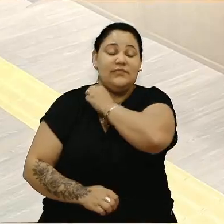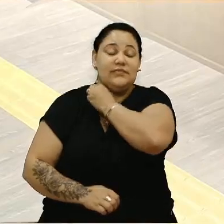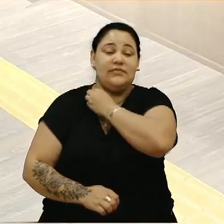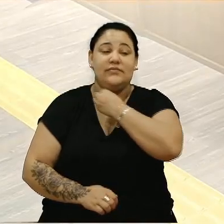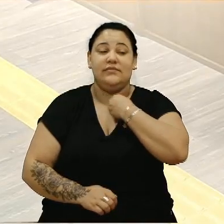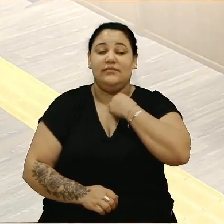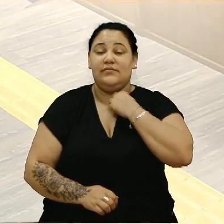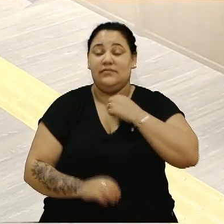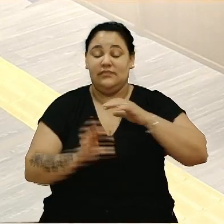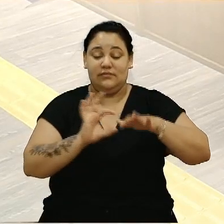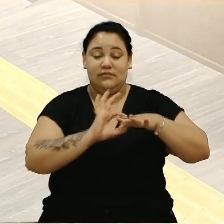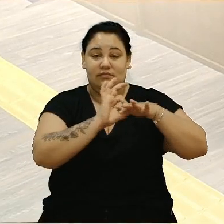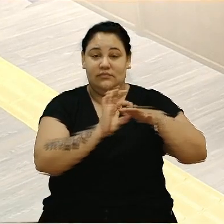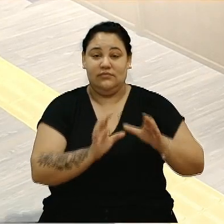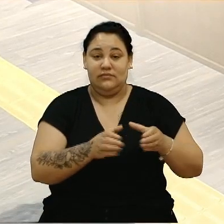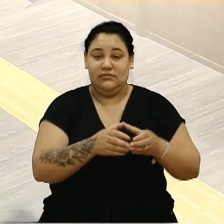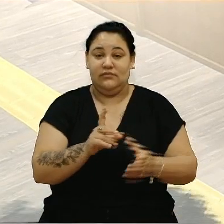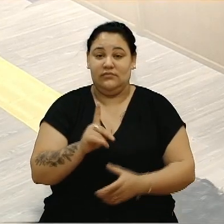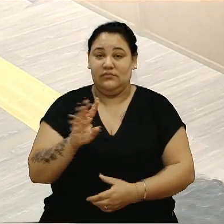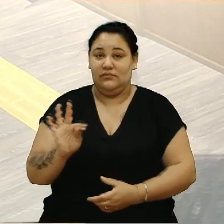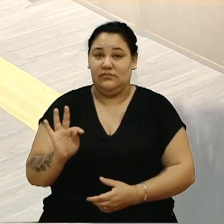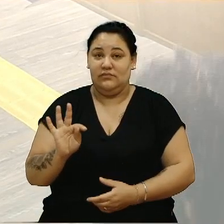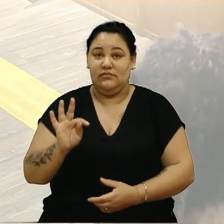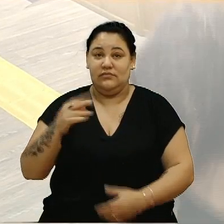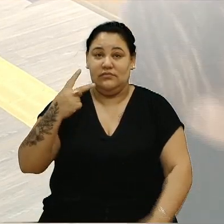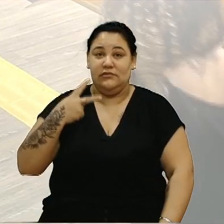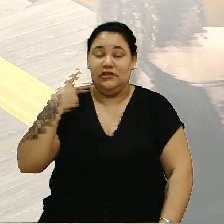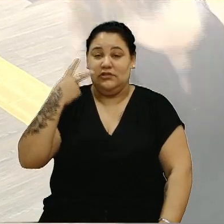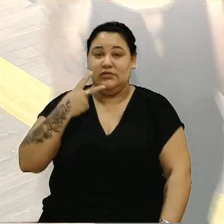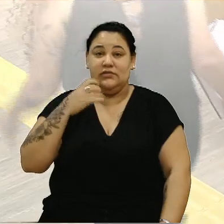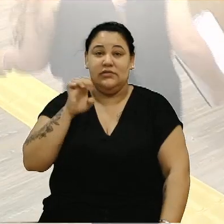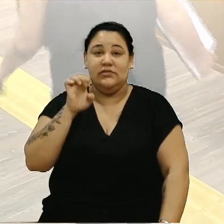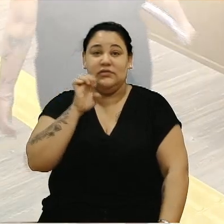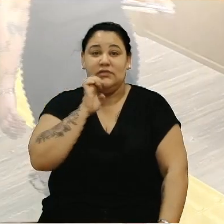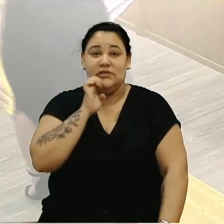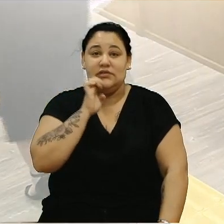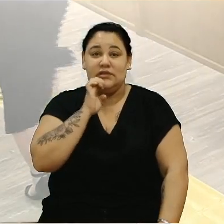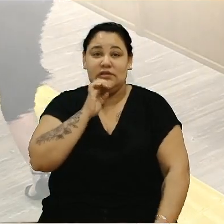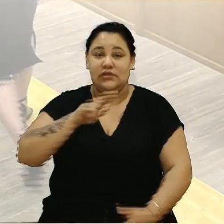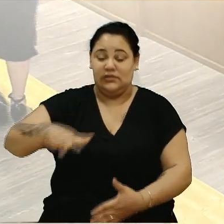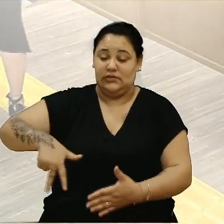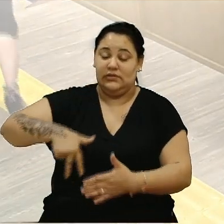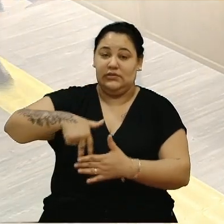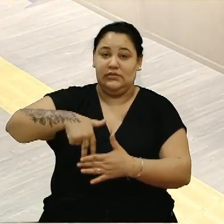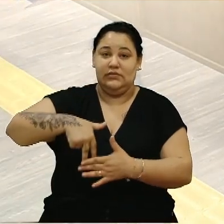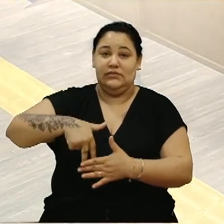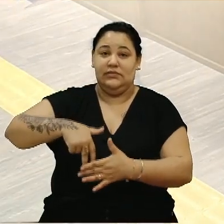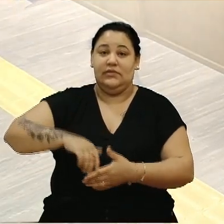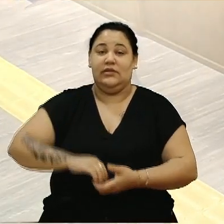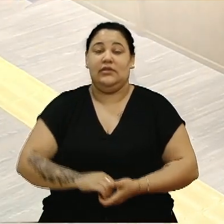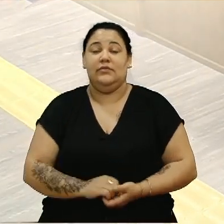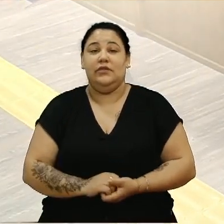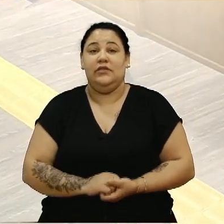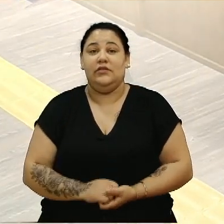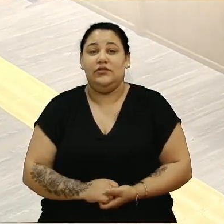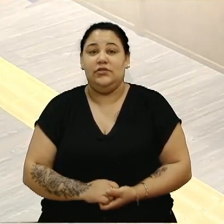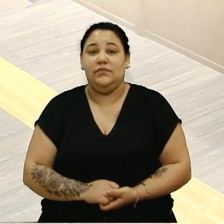Ação de líder, bancada do PT, vereadora Estela Balardim, na tribuna.